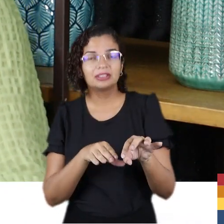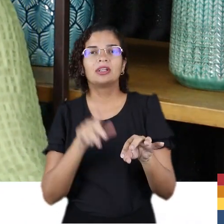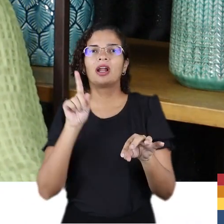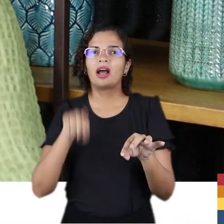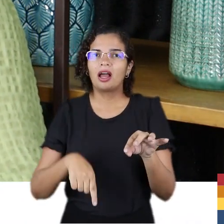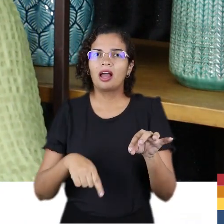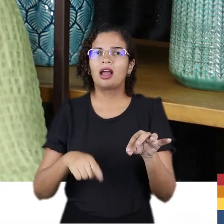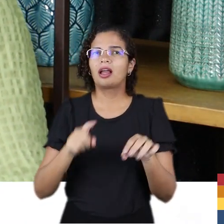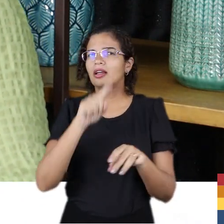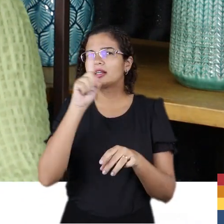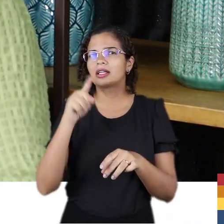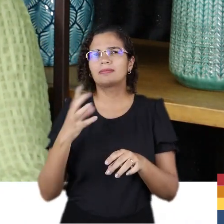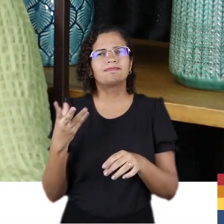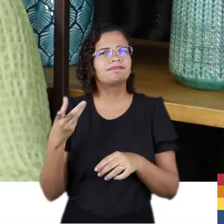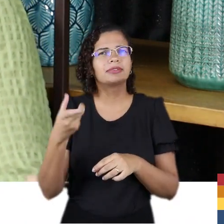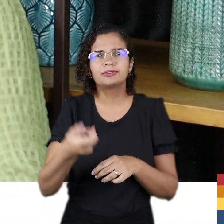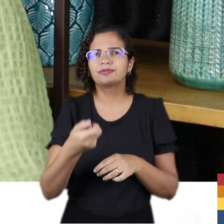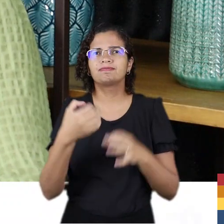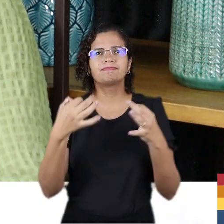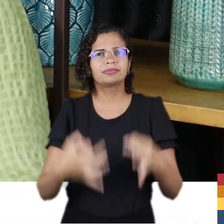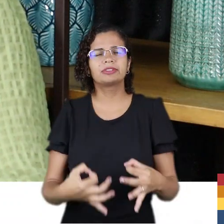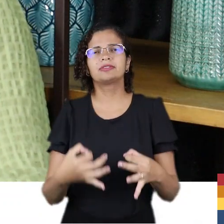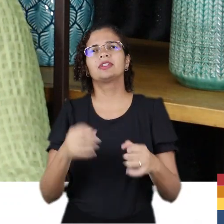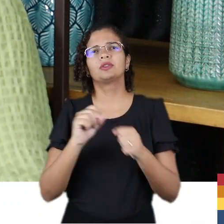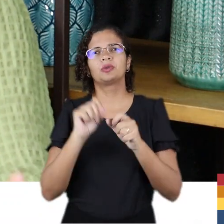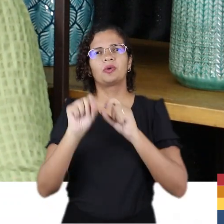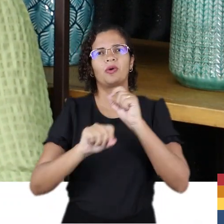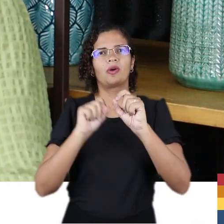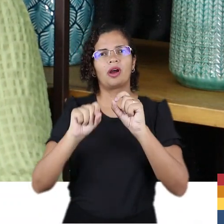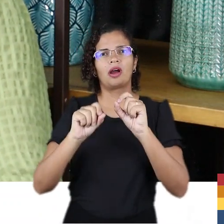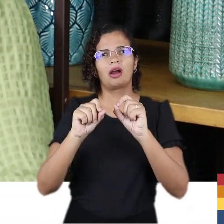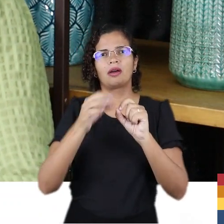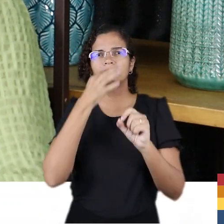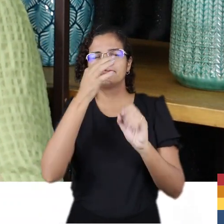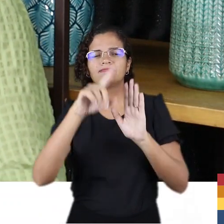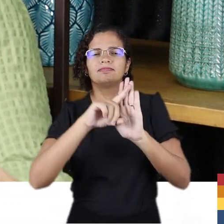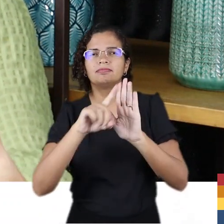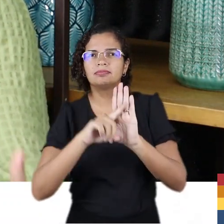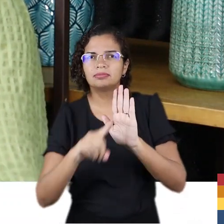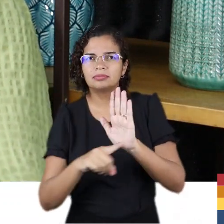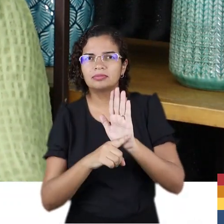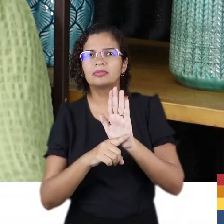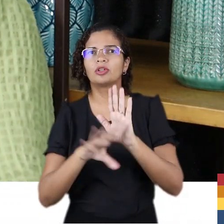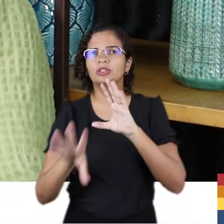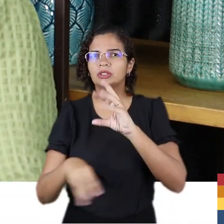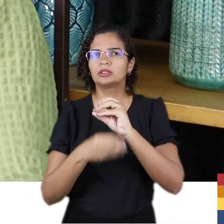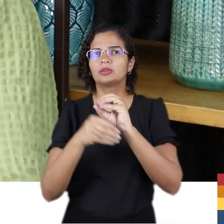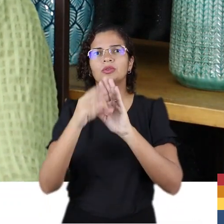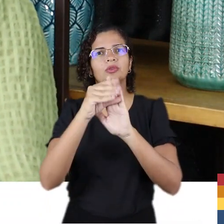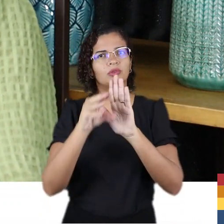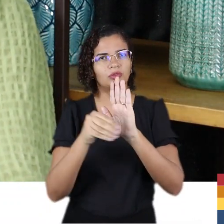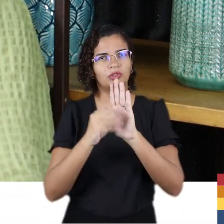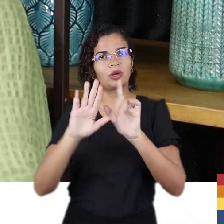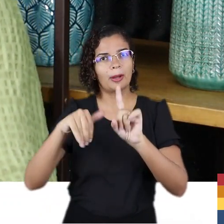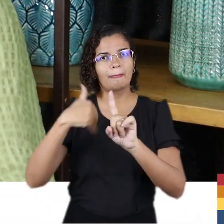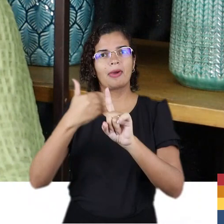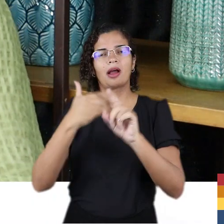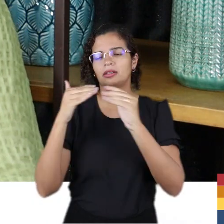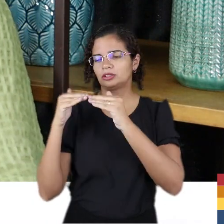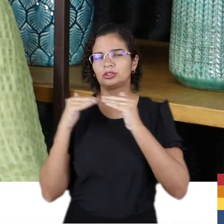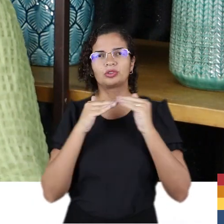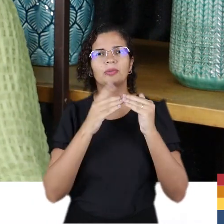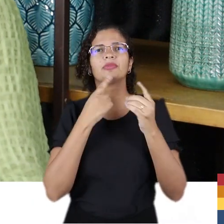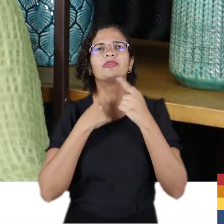né? Como tem sido nessa proposta de implementação, né? Para a execução de um currículo cada vez mais próximo dos anseios dos nossos